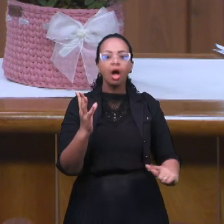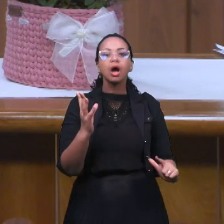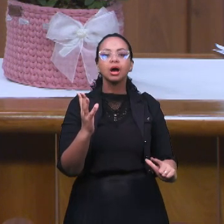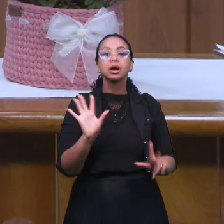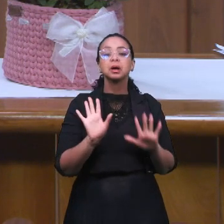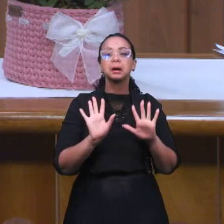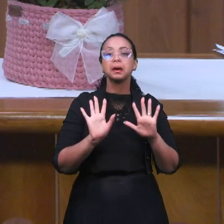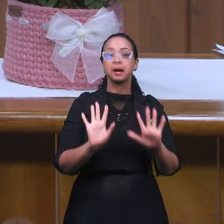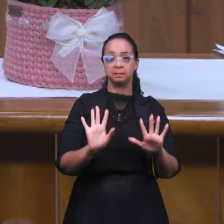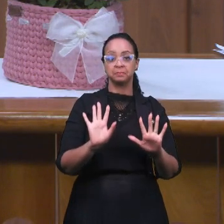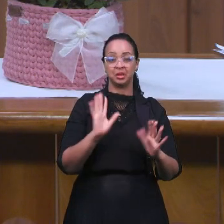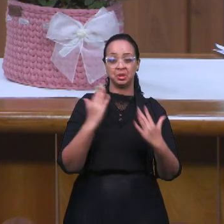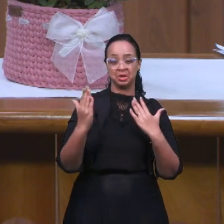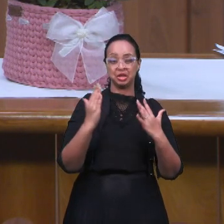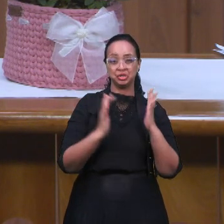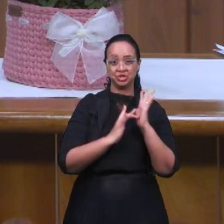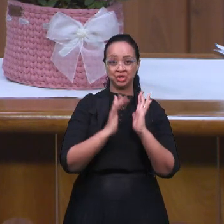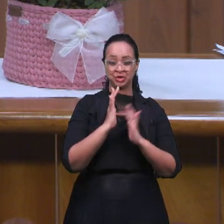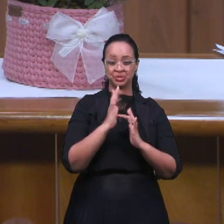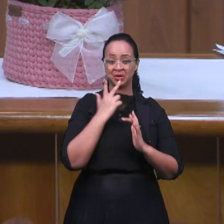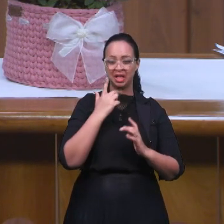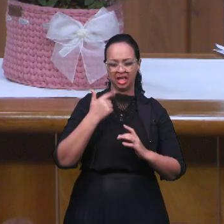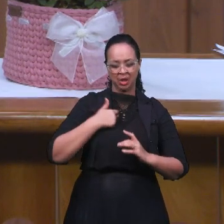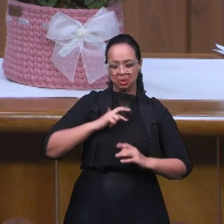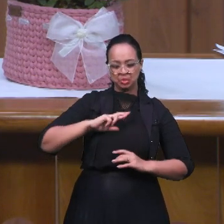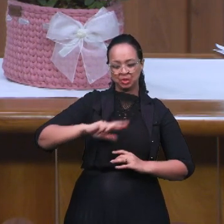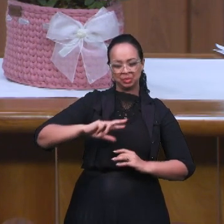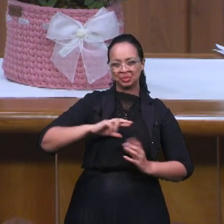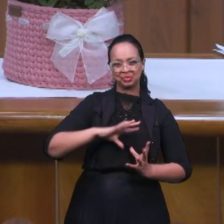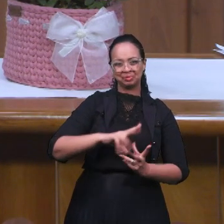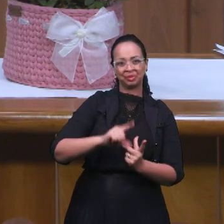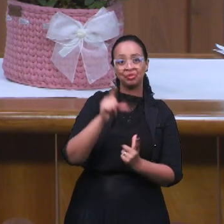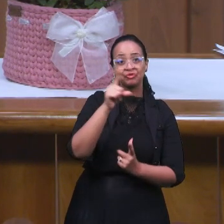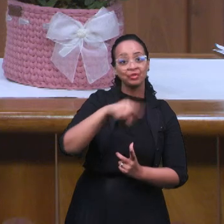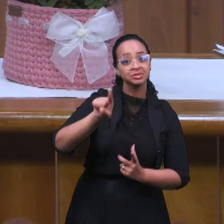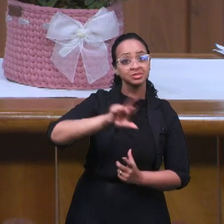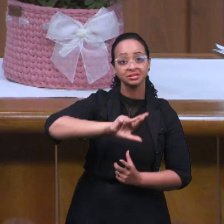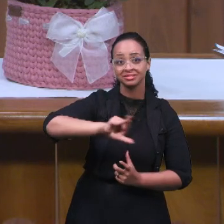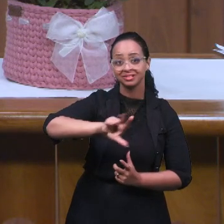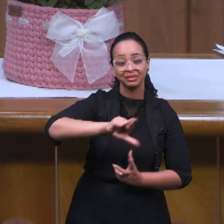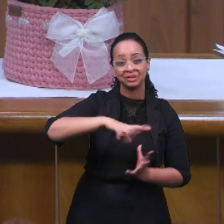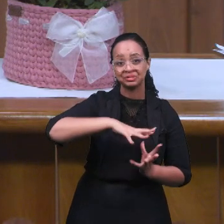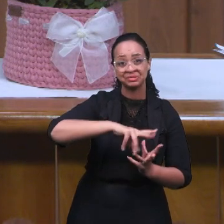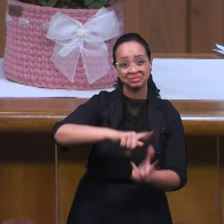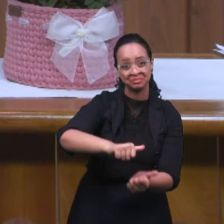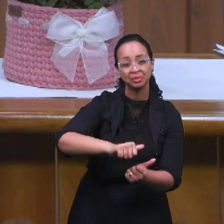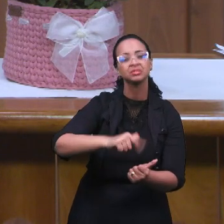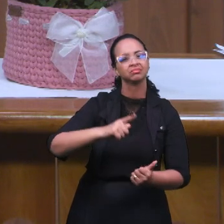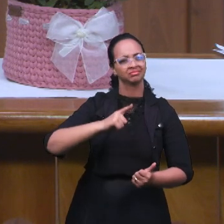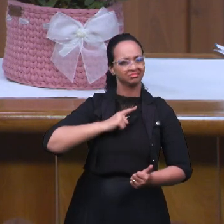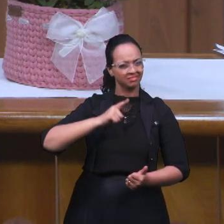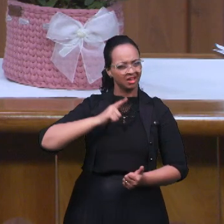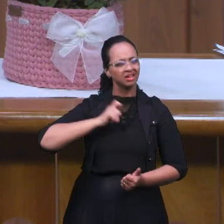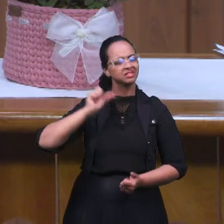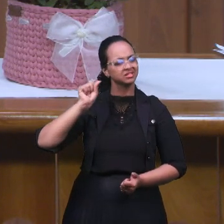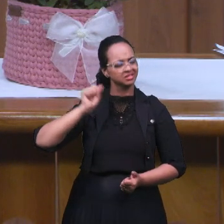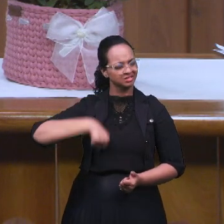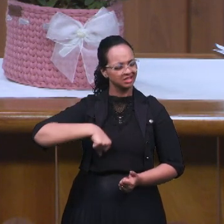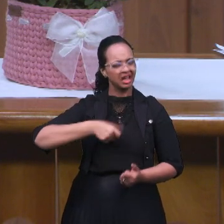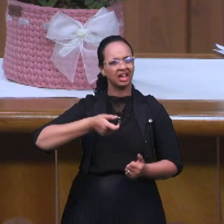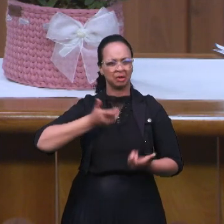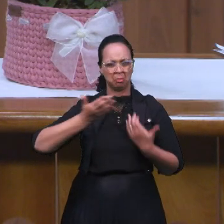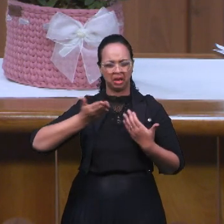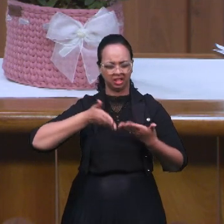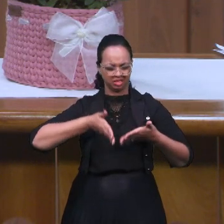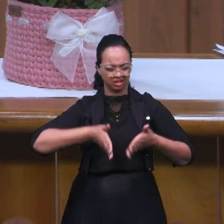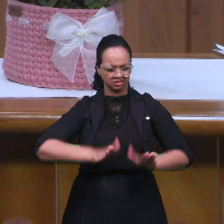vocês também não são do mundo. Mas por que nós não somos do mundo? Nós não estamos vivendo no mundo, nós não nascemos aqui. Nascemos aqui, o charco